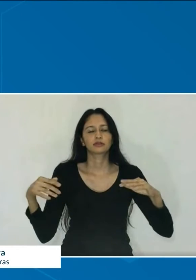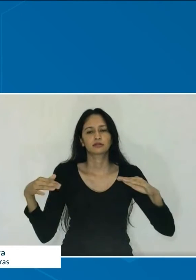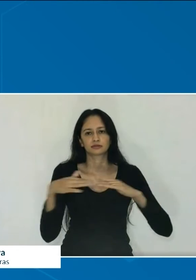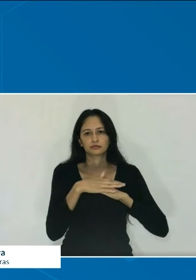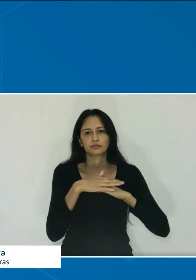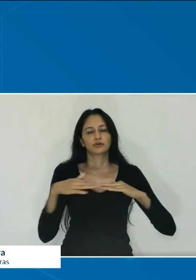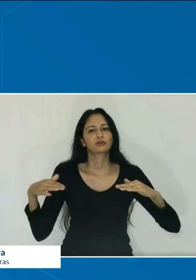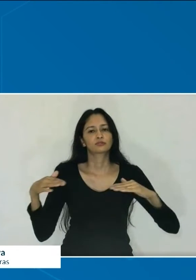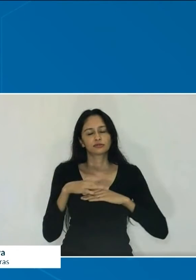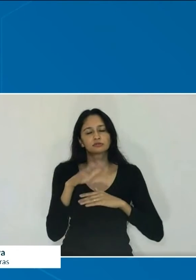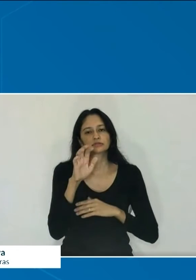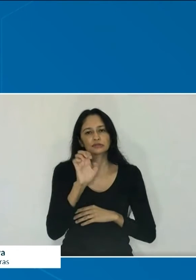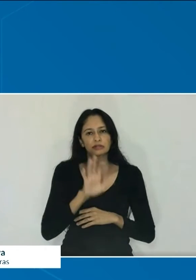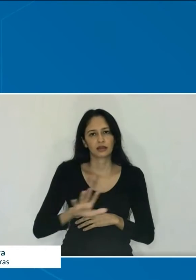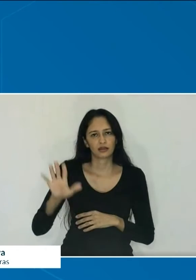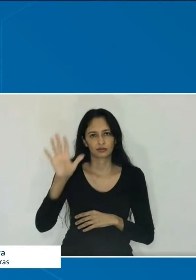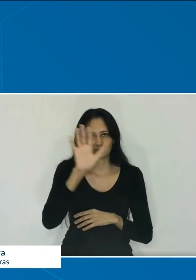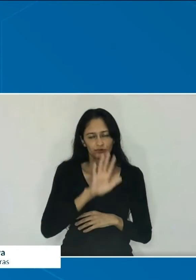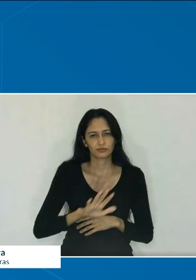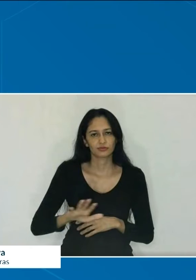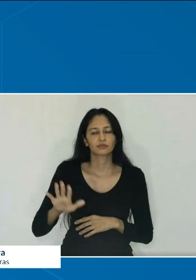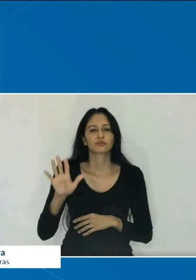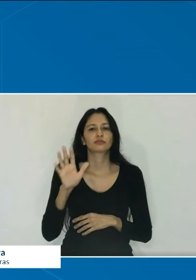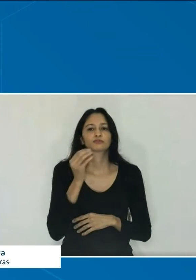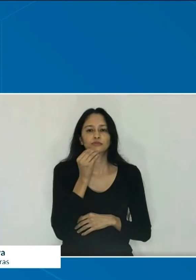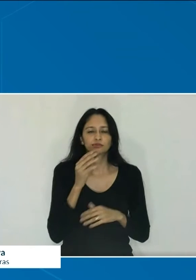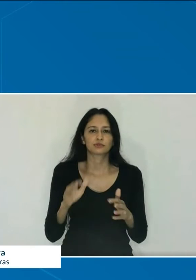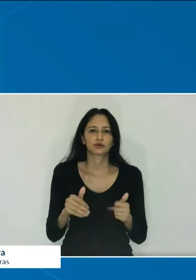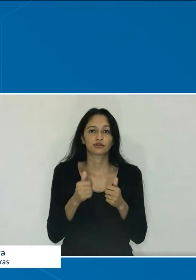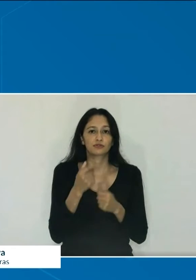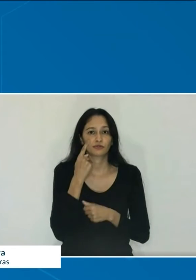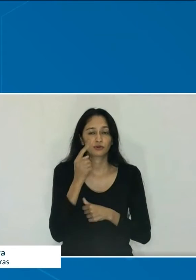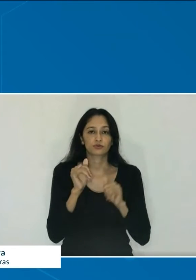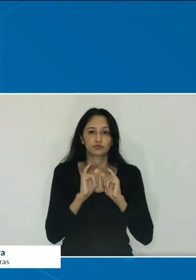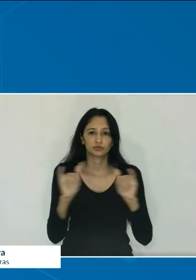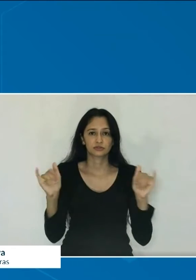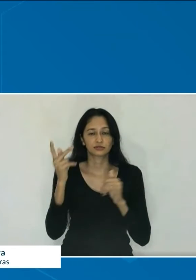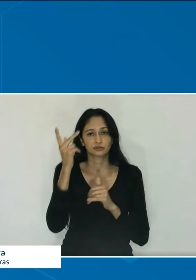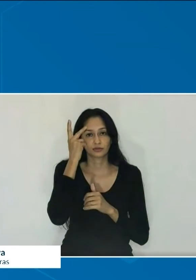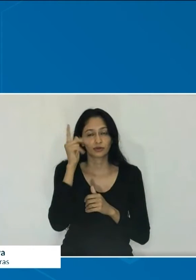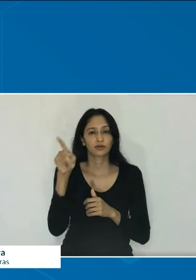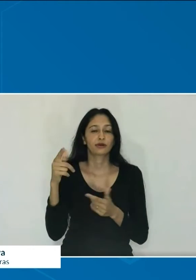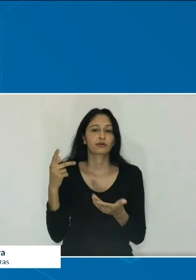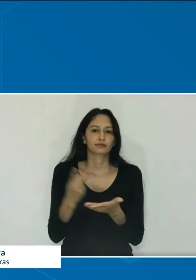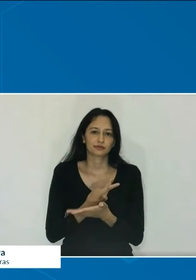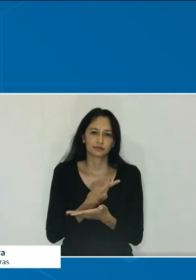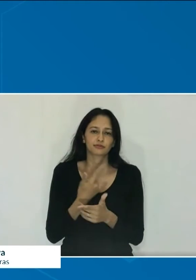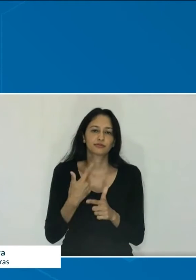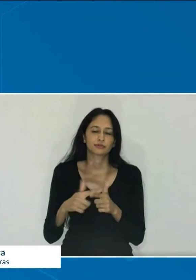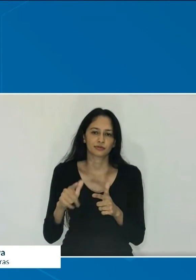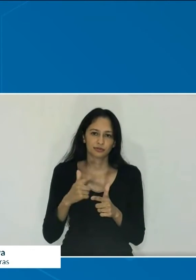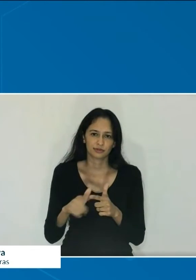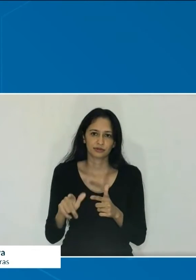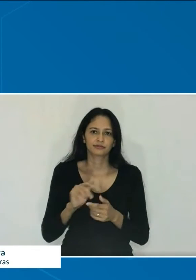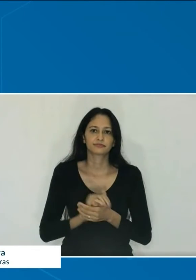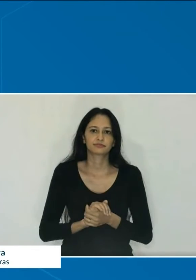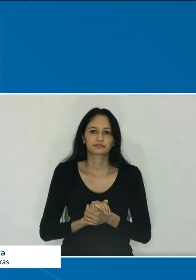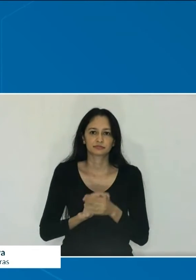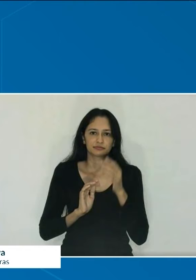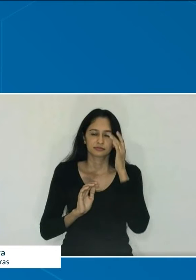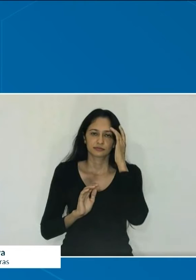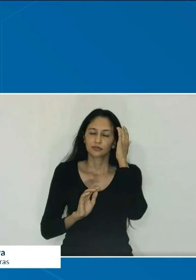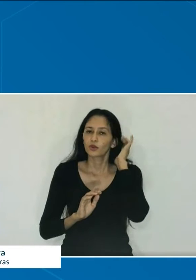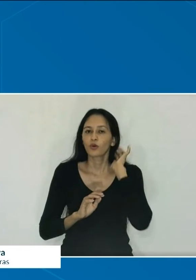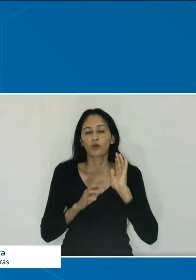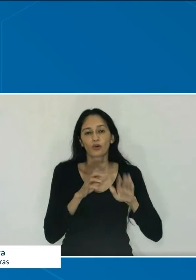dependente do transporte rodoviário, né? E como hoje tivemos a notícia em São Paulo, né, aconteceu uma tragédia, porque obviamente o transporte por ônibus às